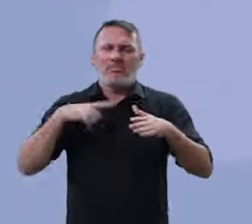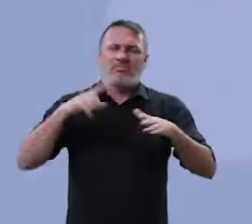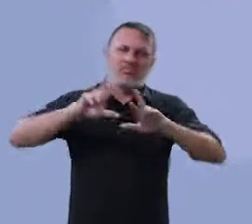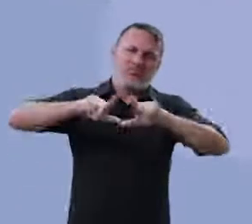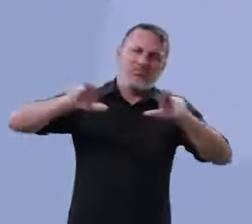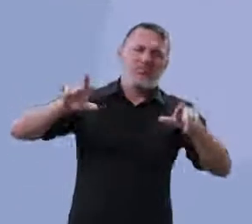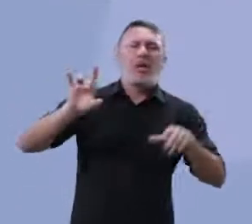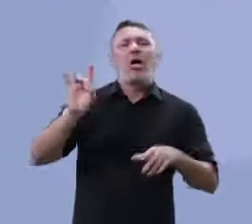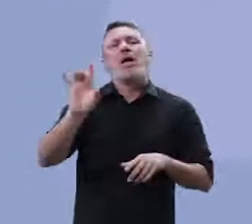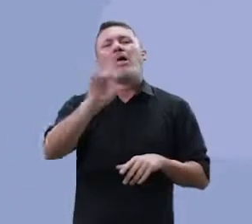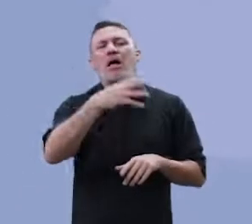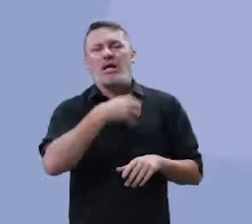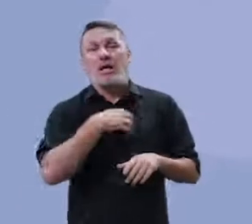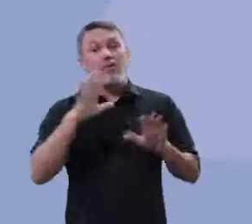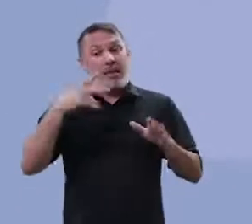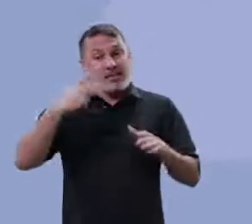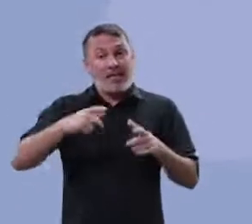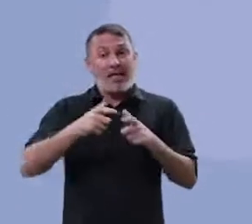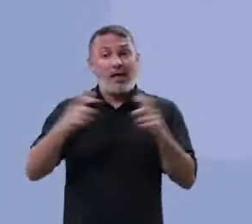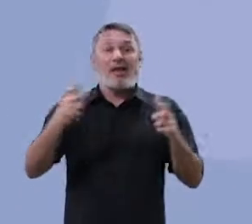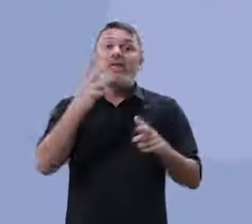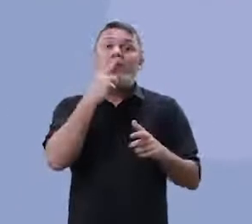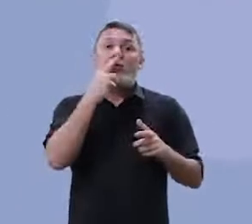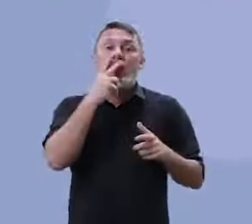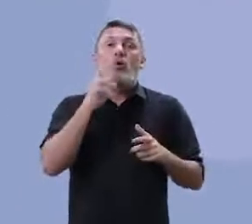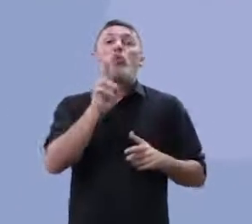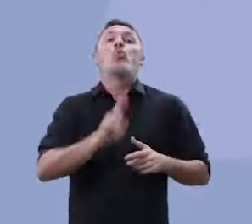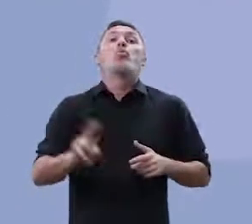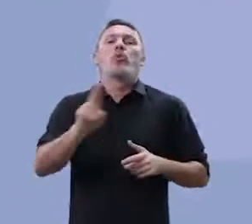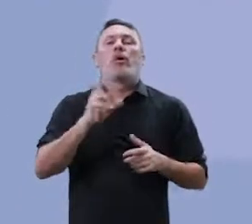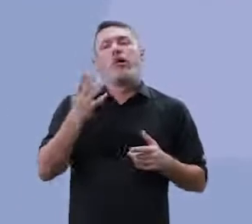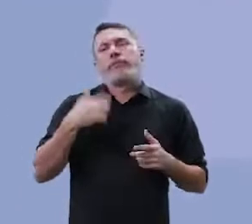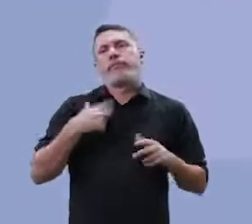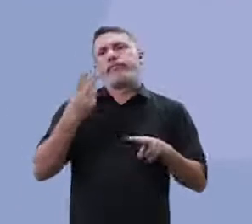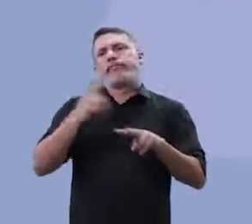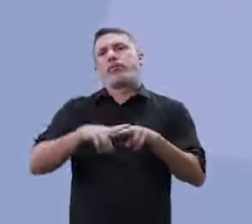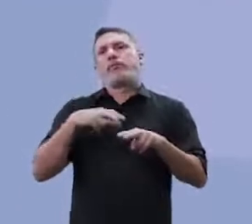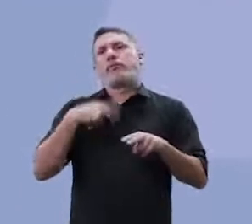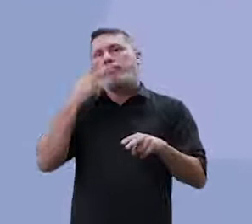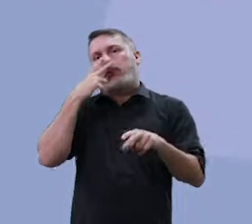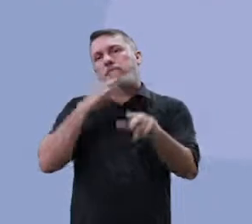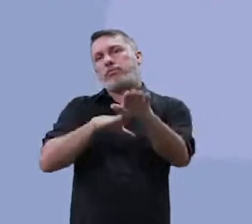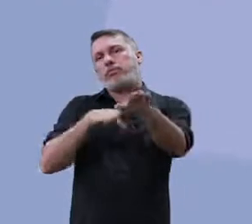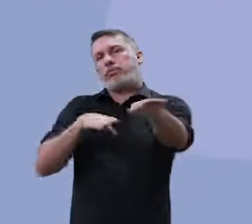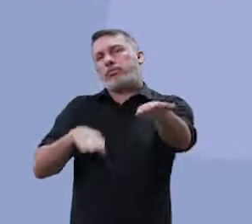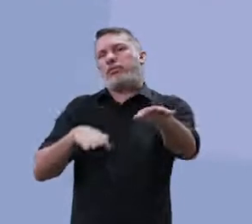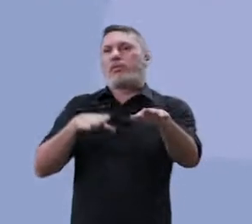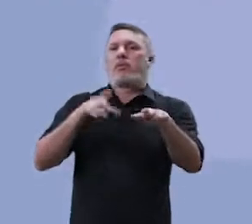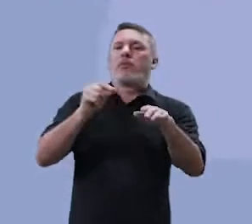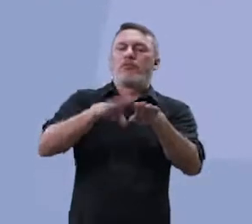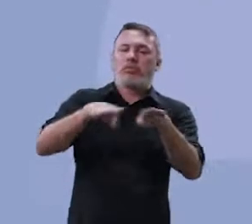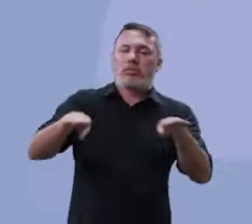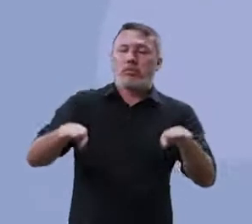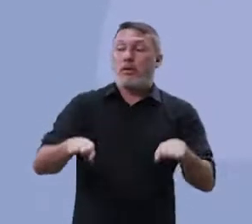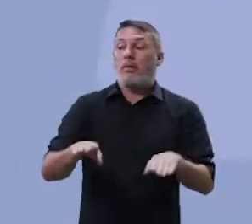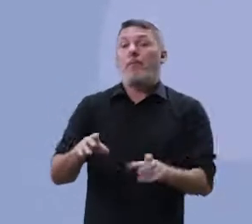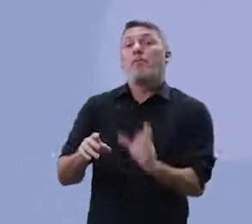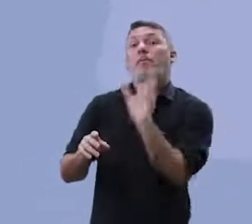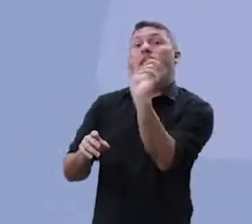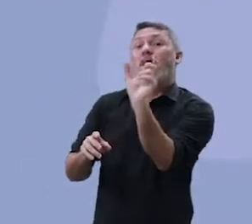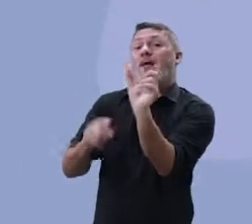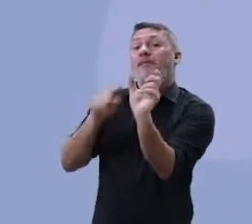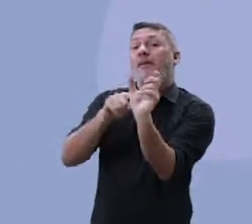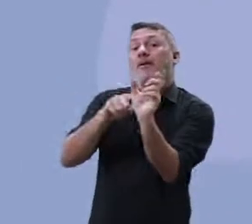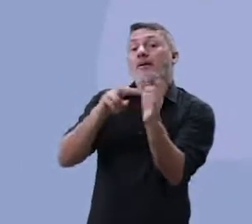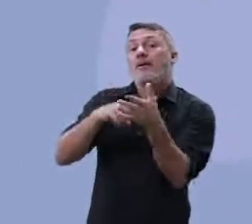linguística, cada estado acaba falando o seu, mas nós aqui da Grande Vitória falamos assim: estou preso no trânsito. Mas o que é trânsito? Olha, segundo